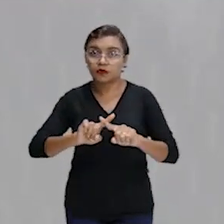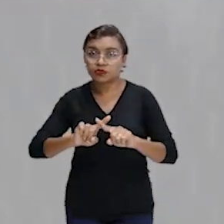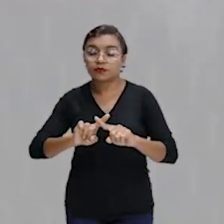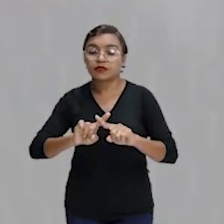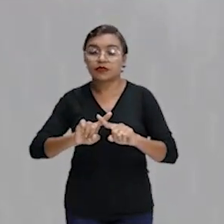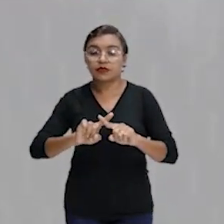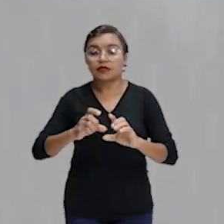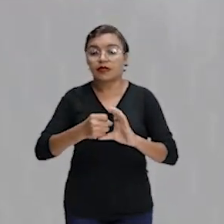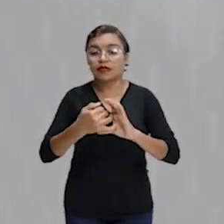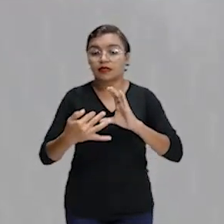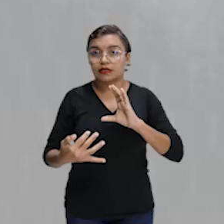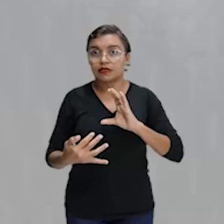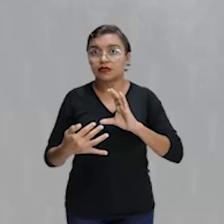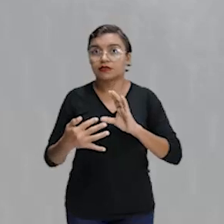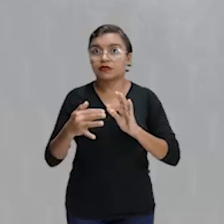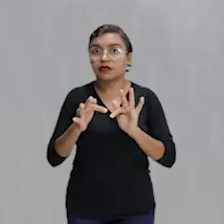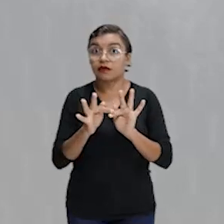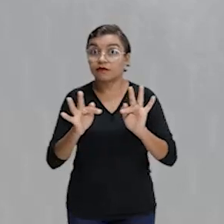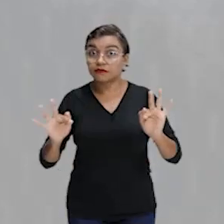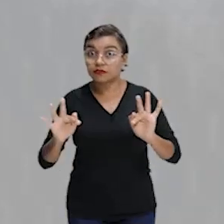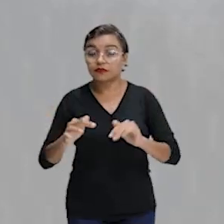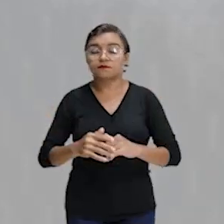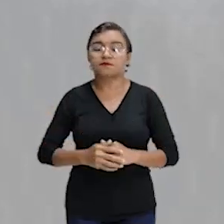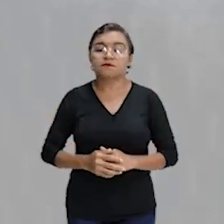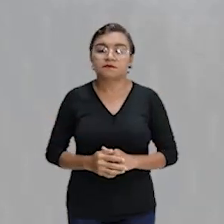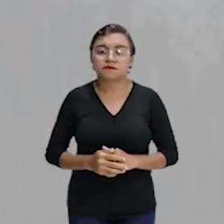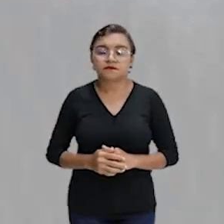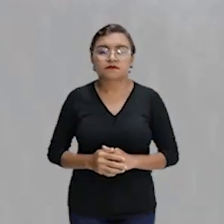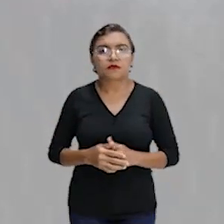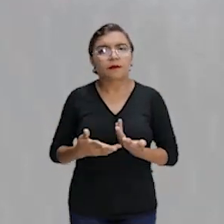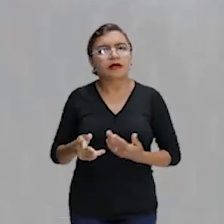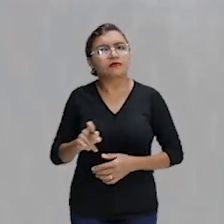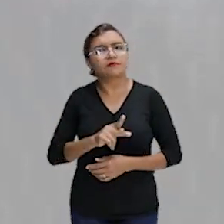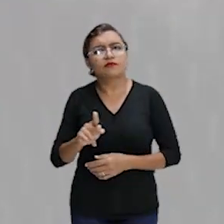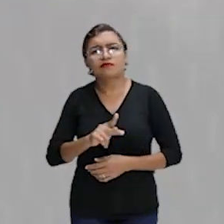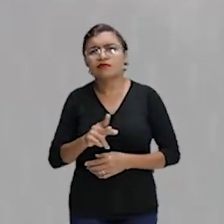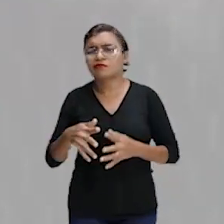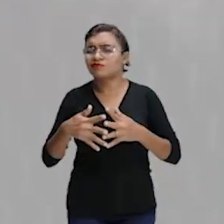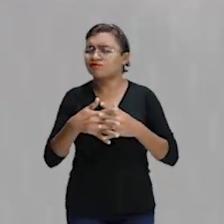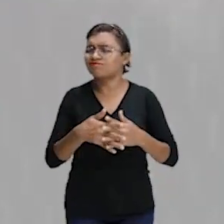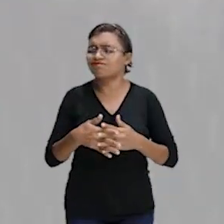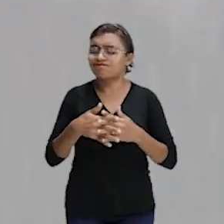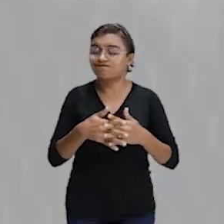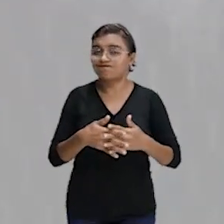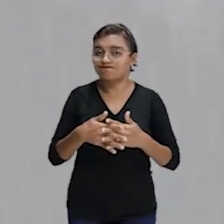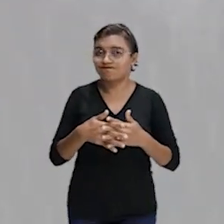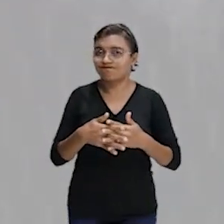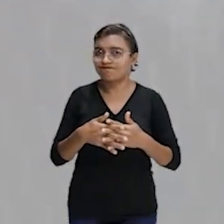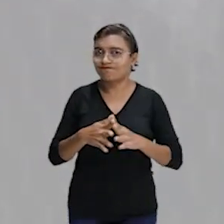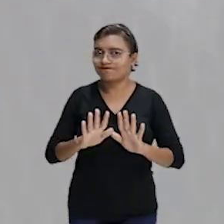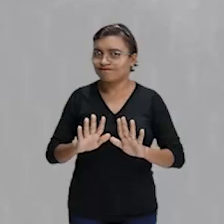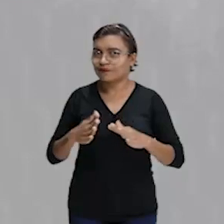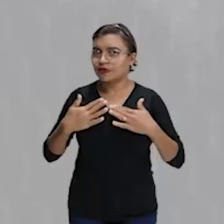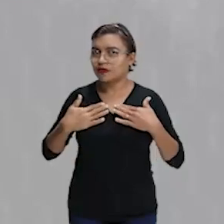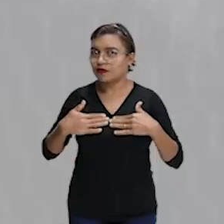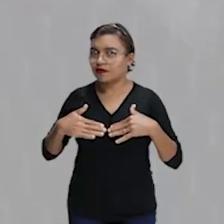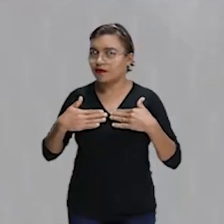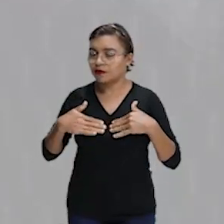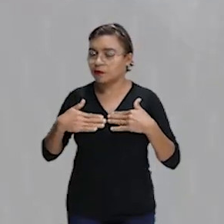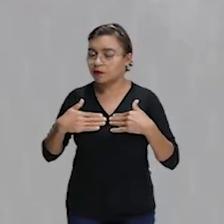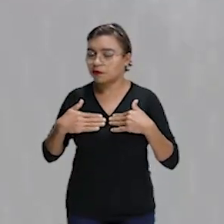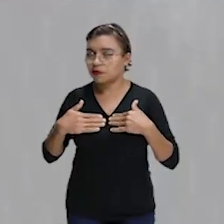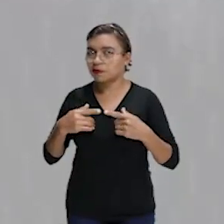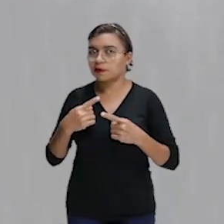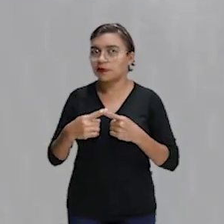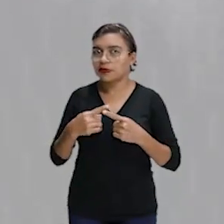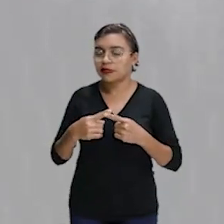exponencial. Renata, olha só, está parecendo meio confuso. Calma, tá? Não é para ficar confuso, é porque você